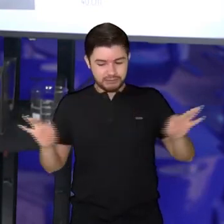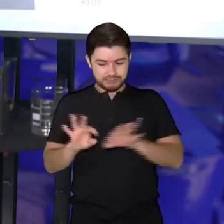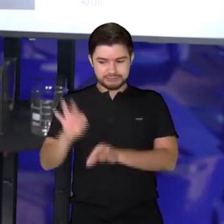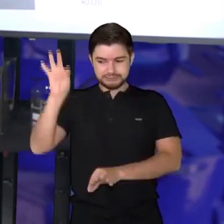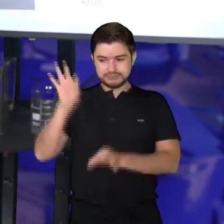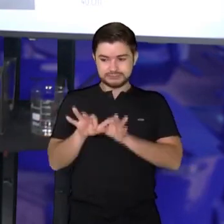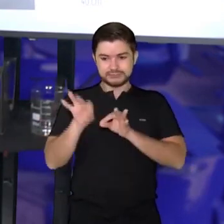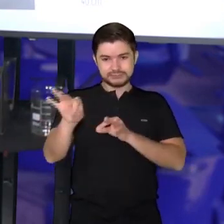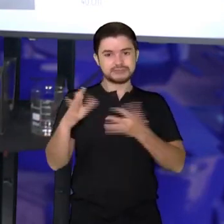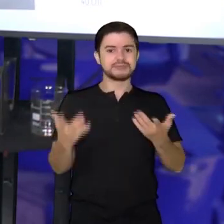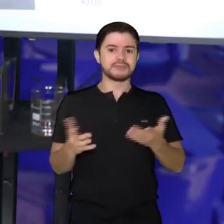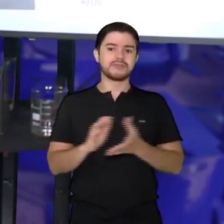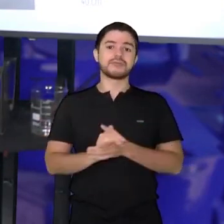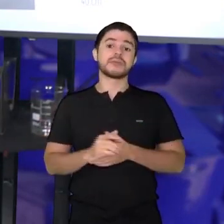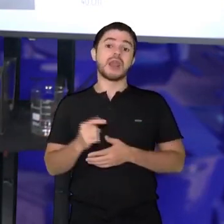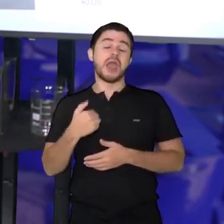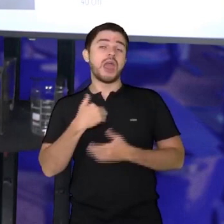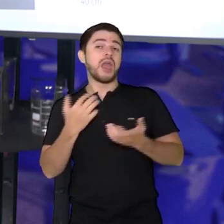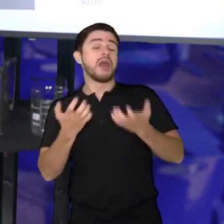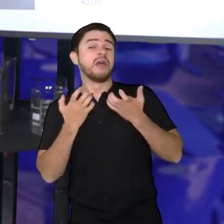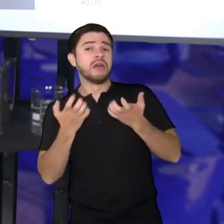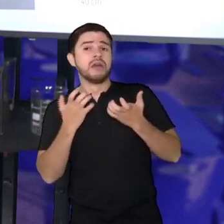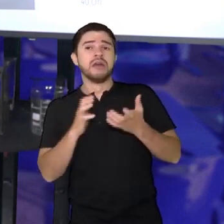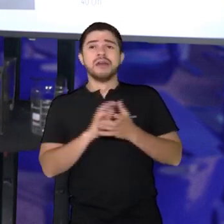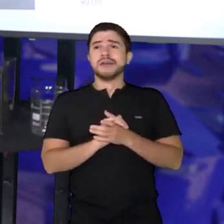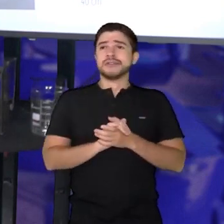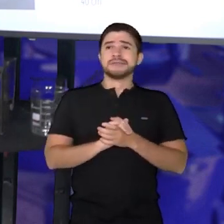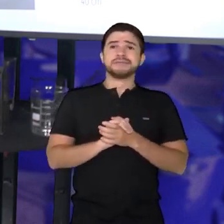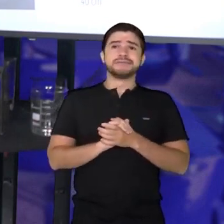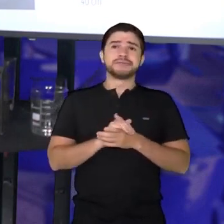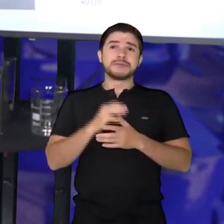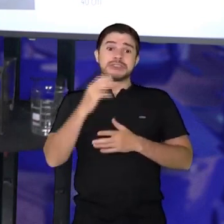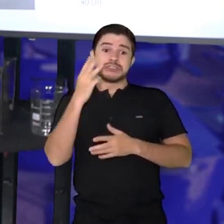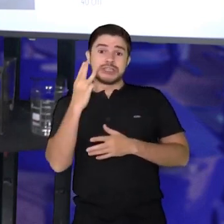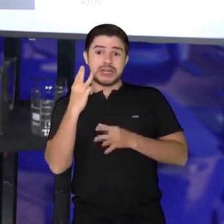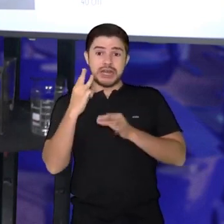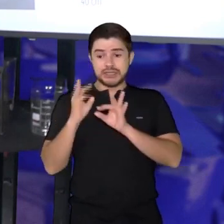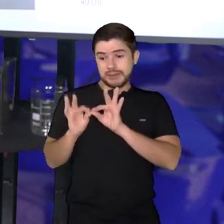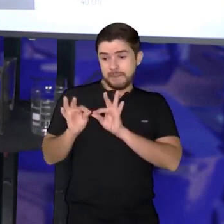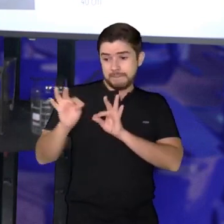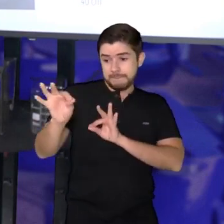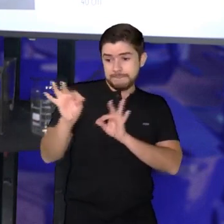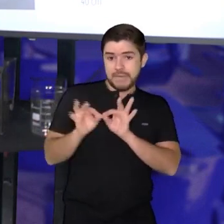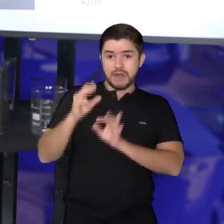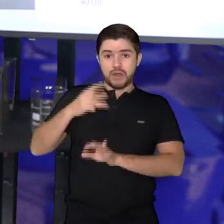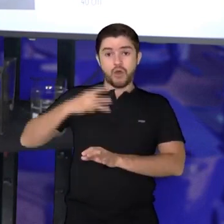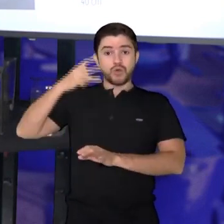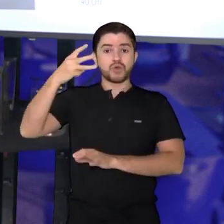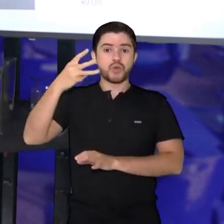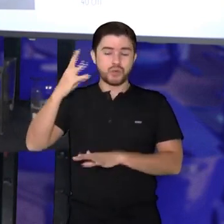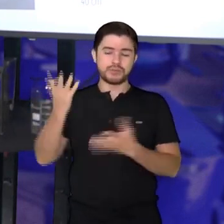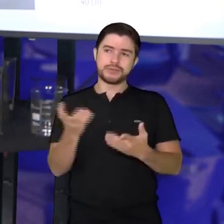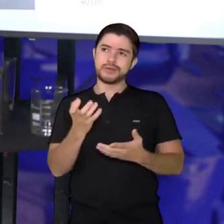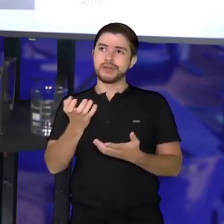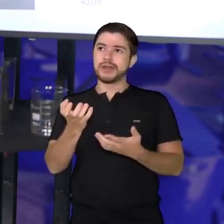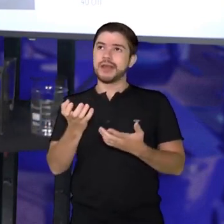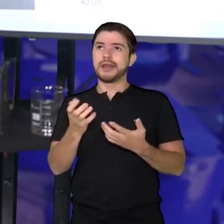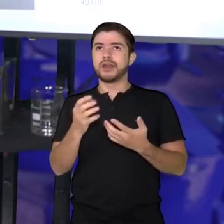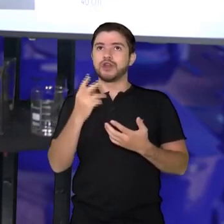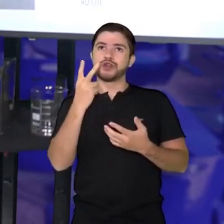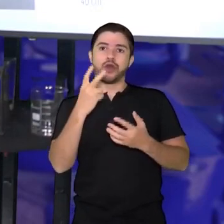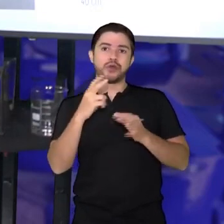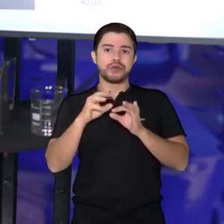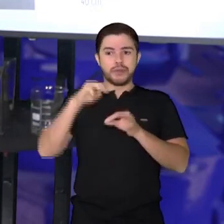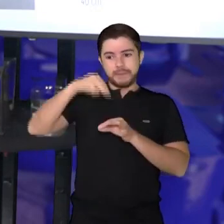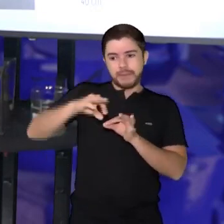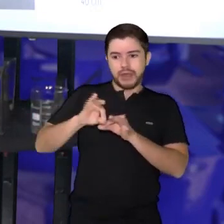falar 3 metros cúbicos de areia, 2 metros cúbicos de brita, né? Não é tão comum a gente pronunciar, mas é bom